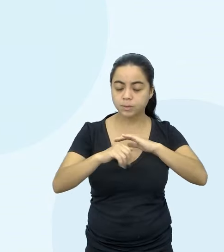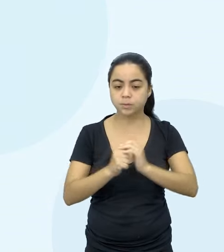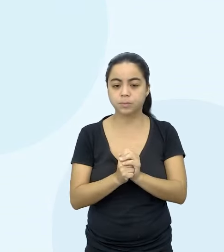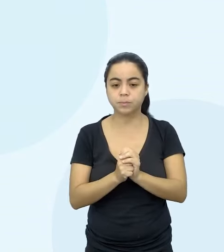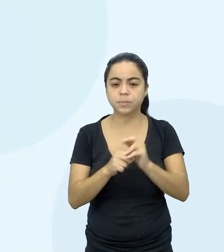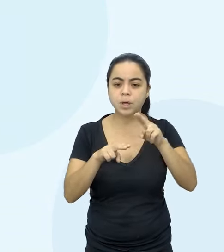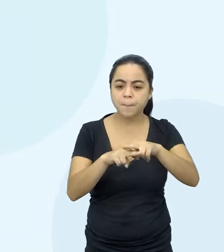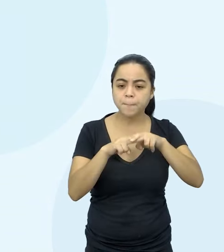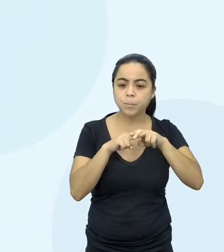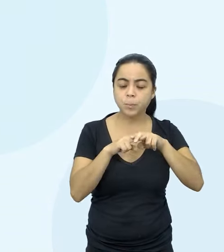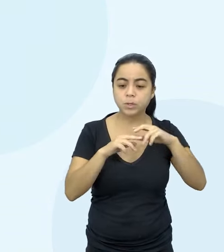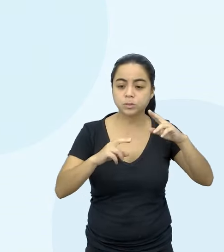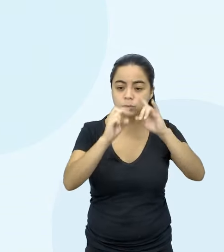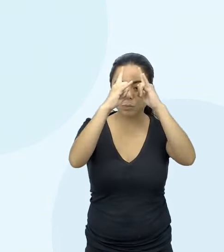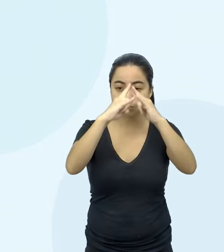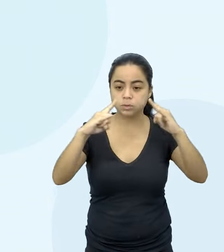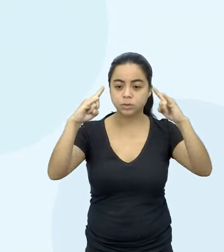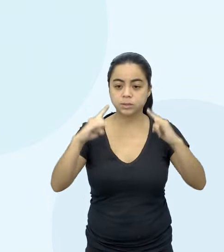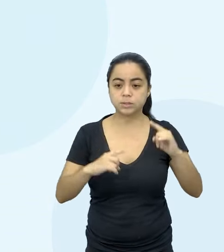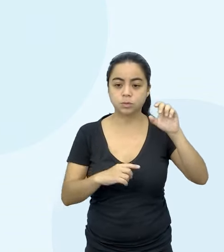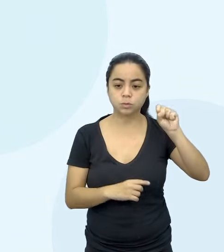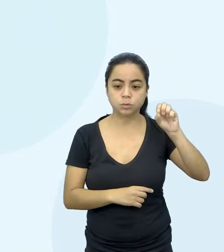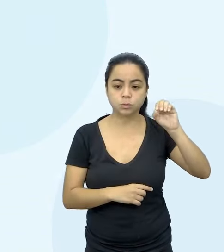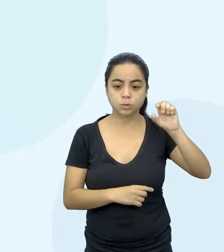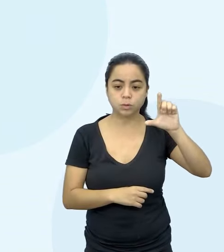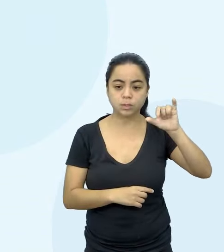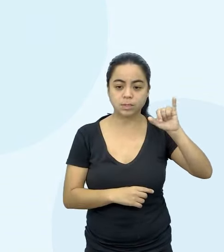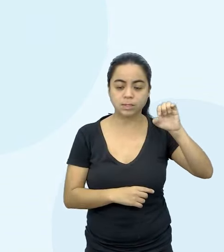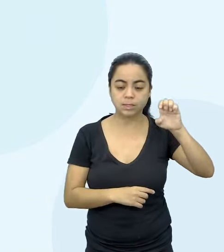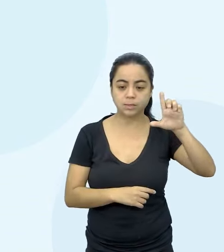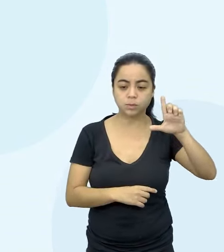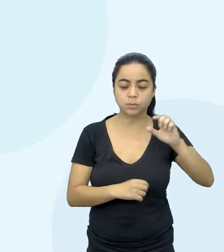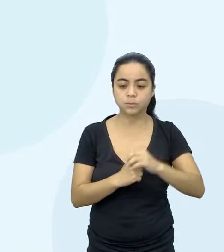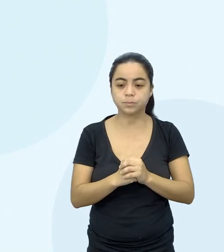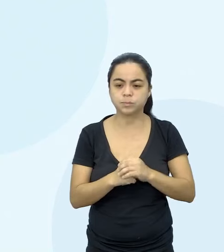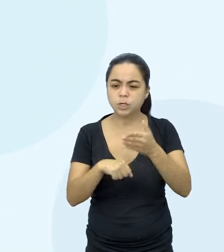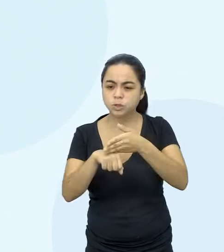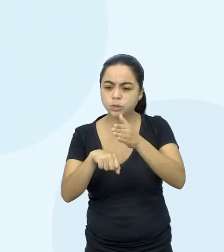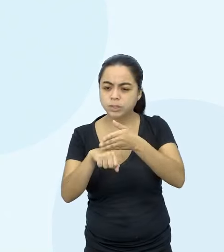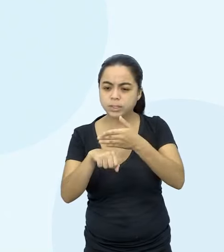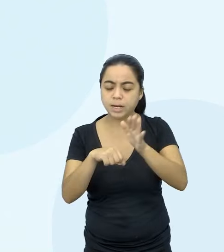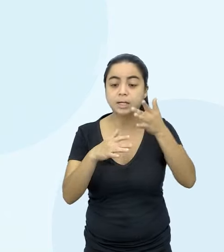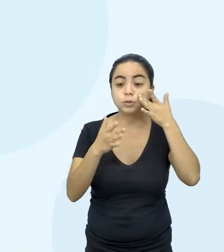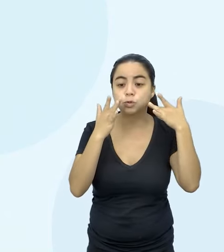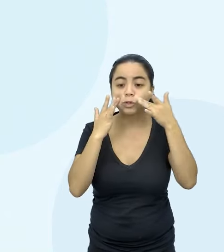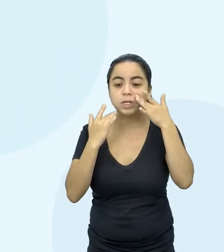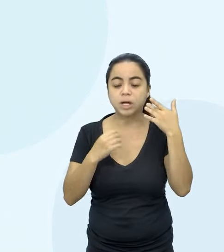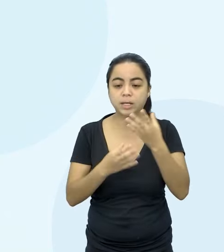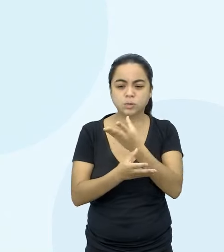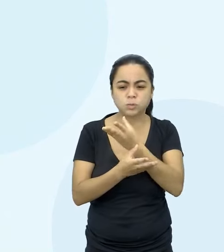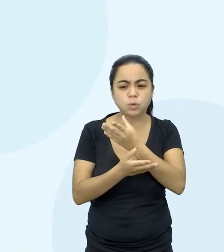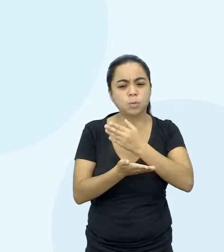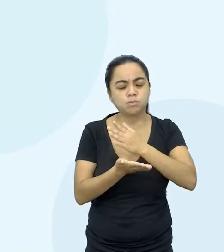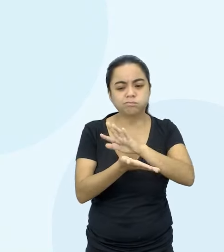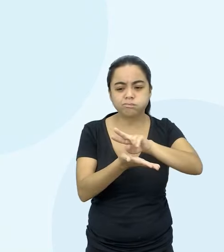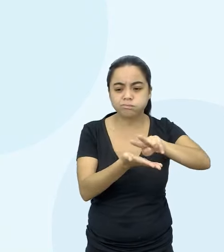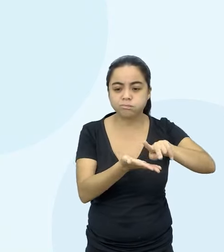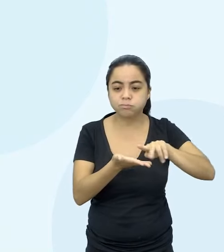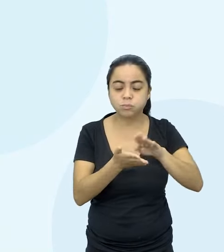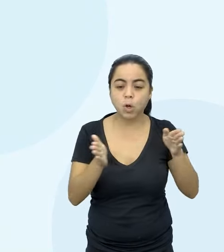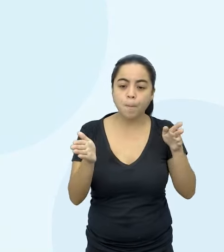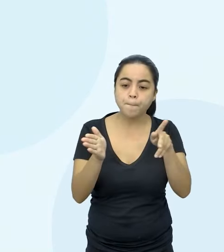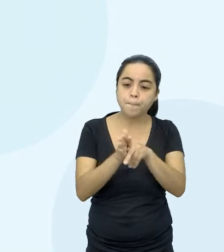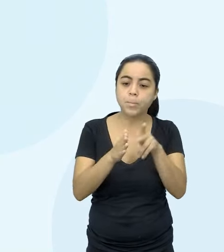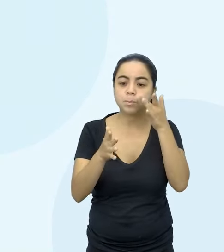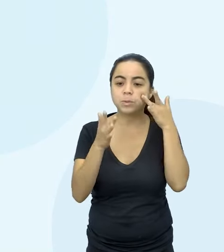do Circo de Soleil, de contato e improvisação, de teatro, tem muitas coisas voltadas